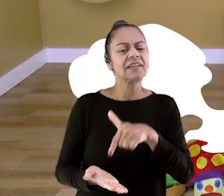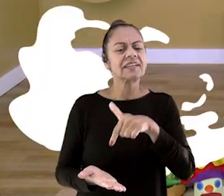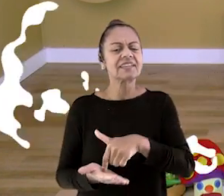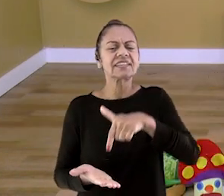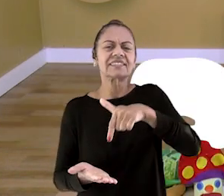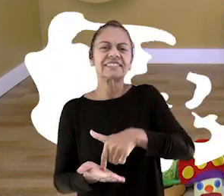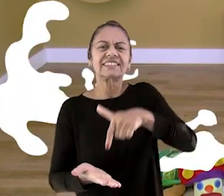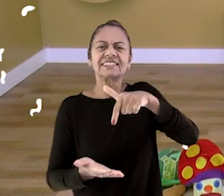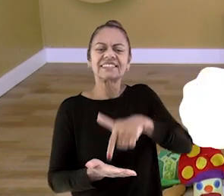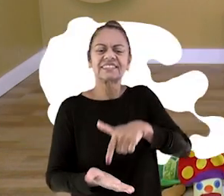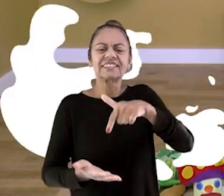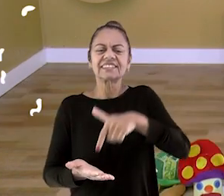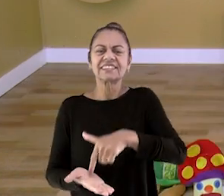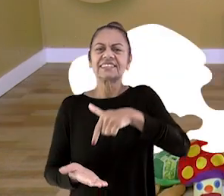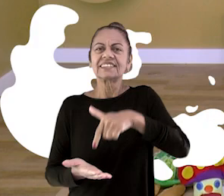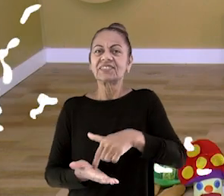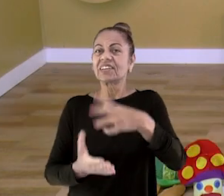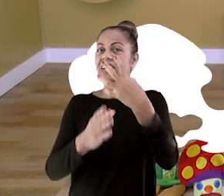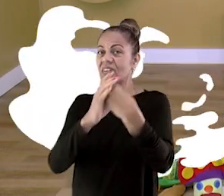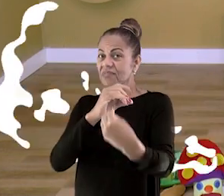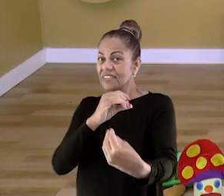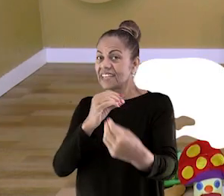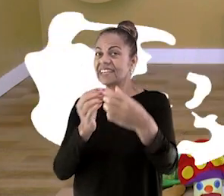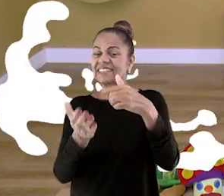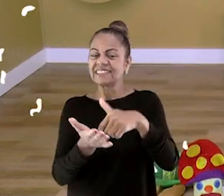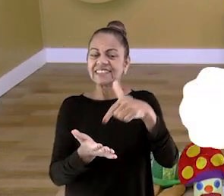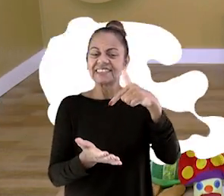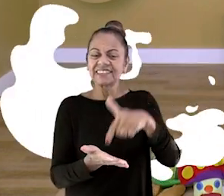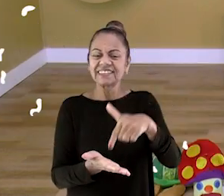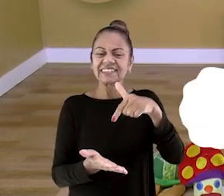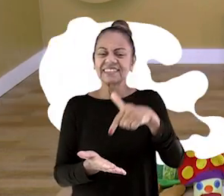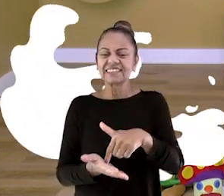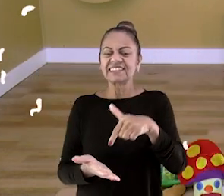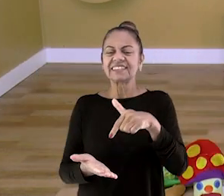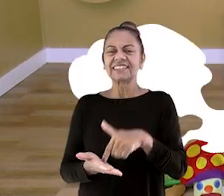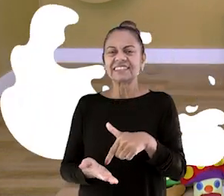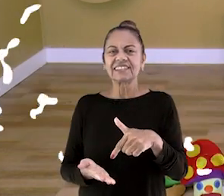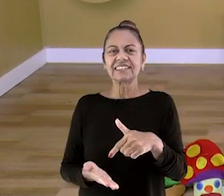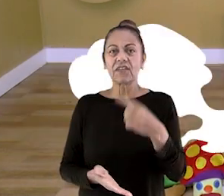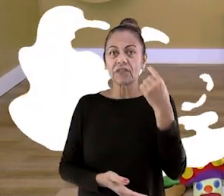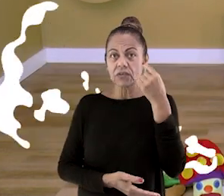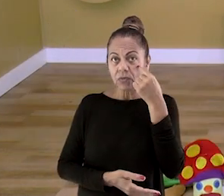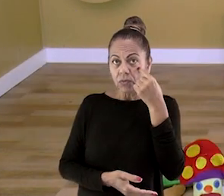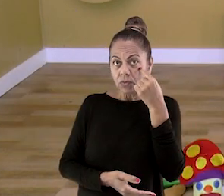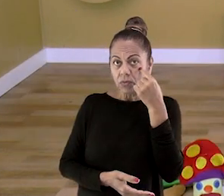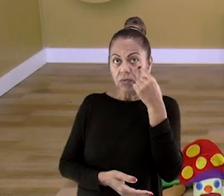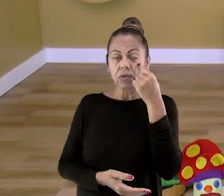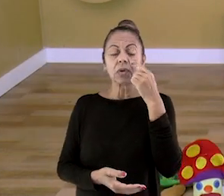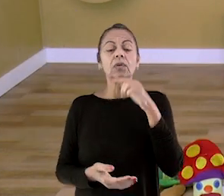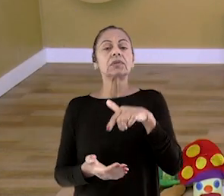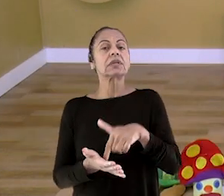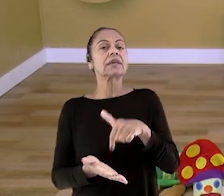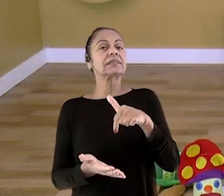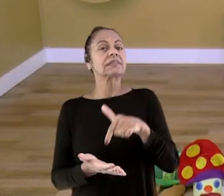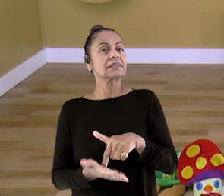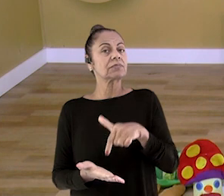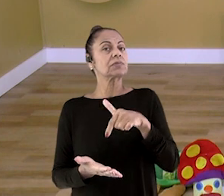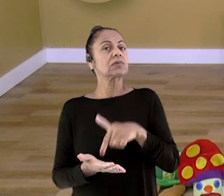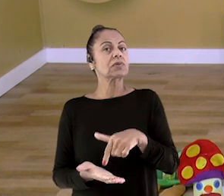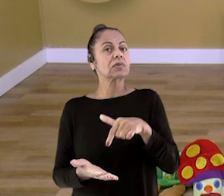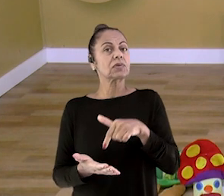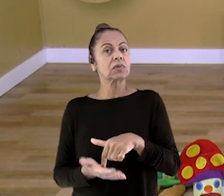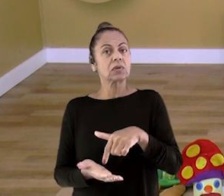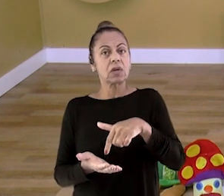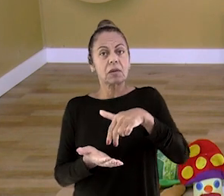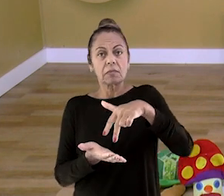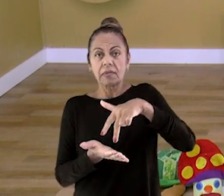Pulando Pulando pula pula pula igual o Saci viu o Saci pula